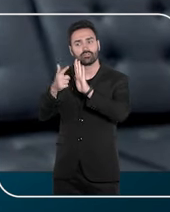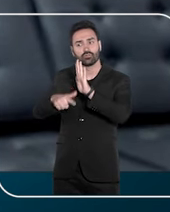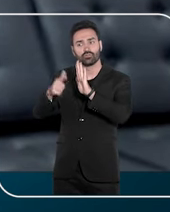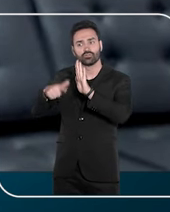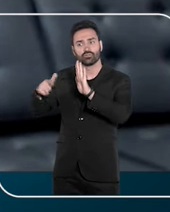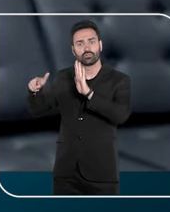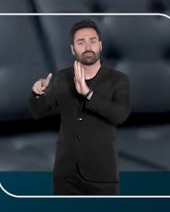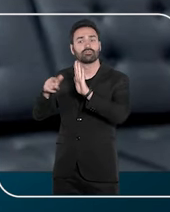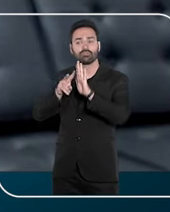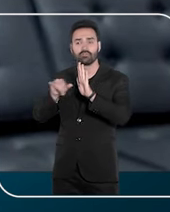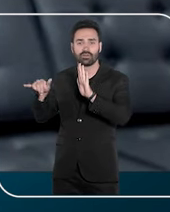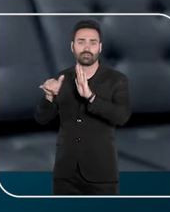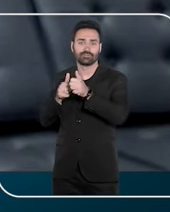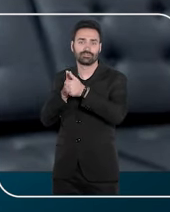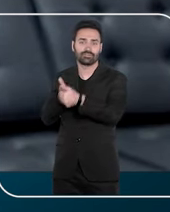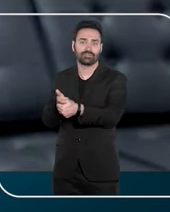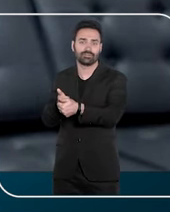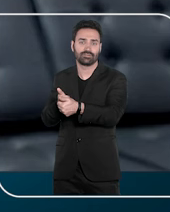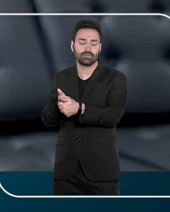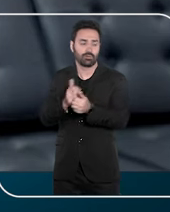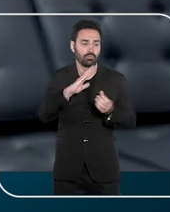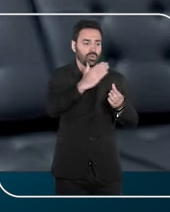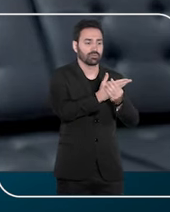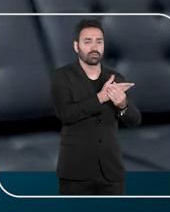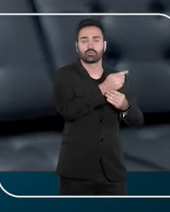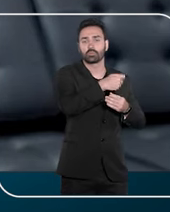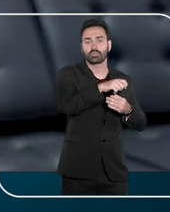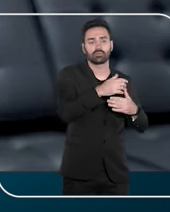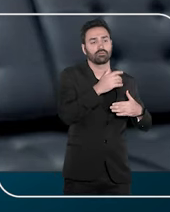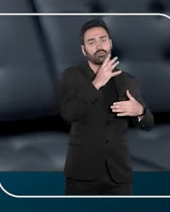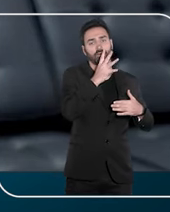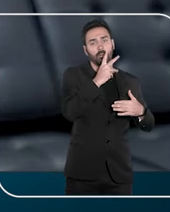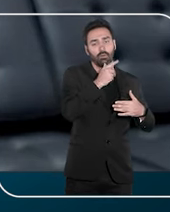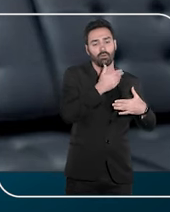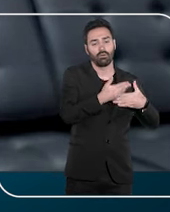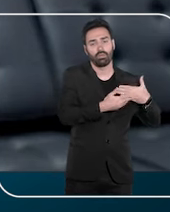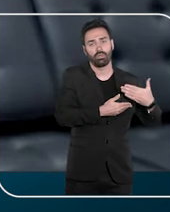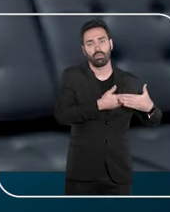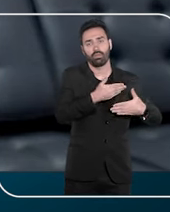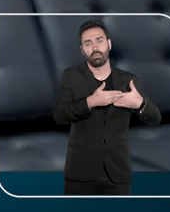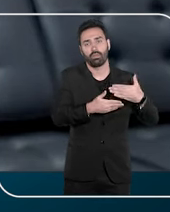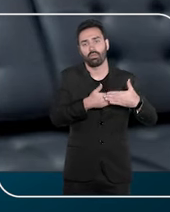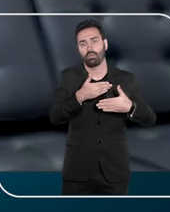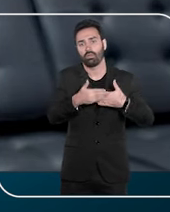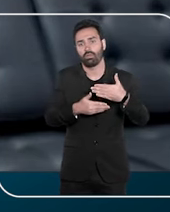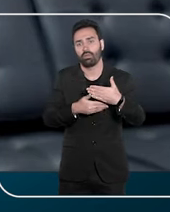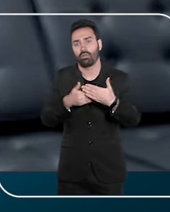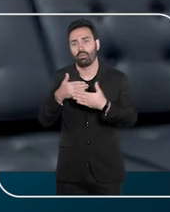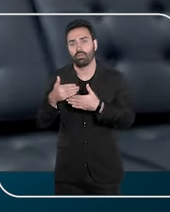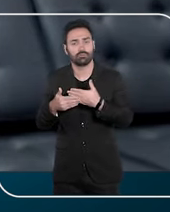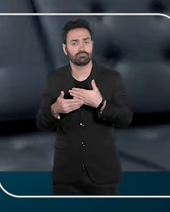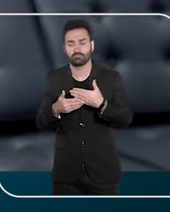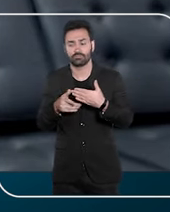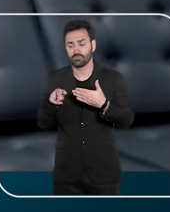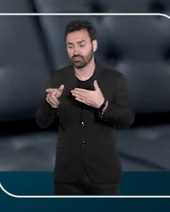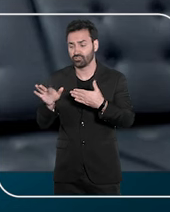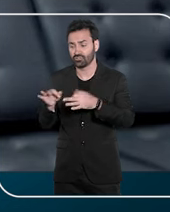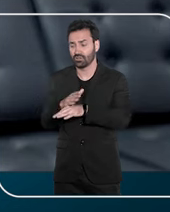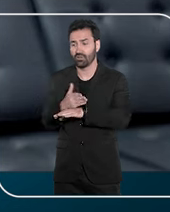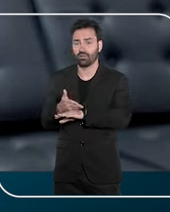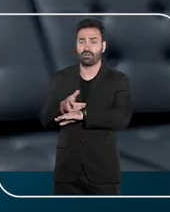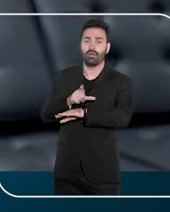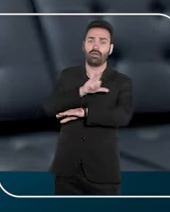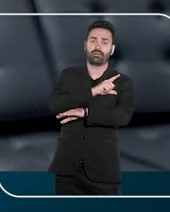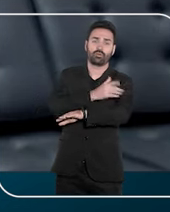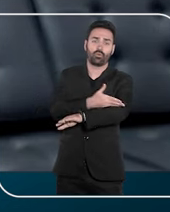está regulamentado no Código de Processo Civil e também no nosso regimento, e porque foi julgado por todo o colegiado daquela sessão.